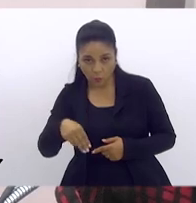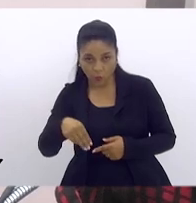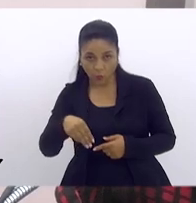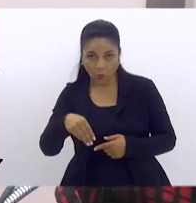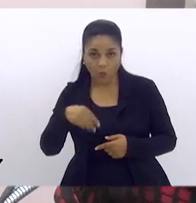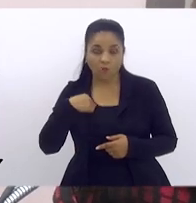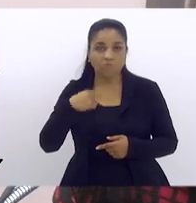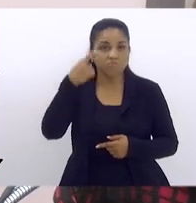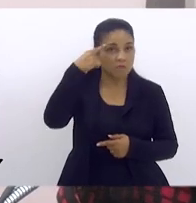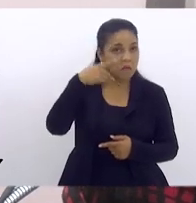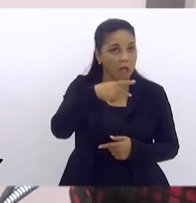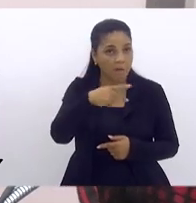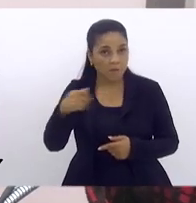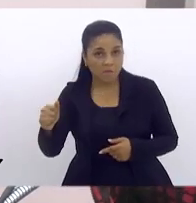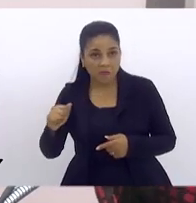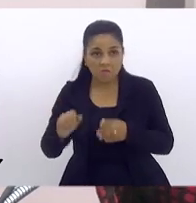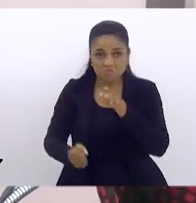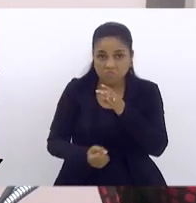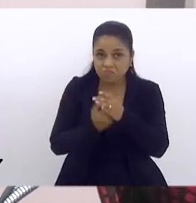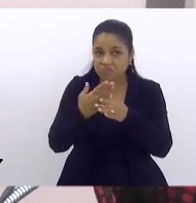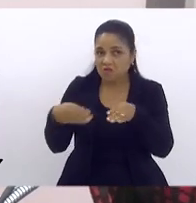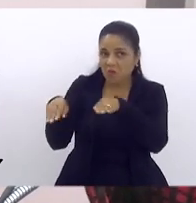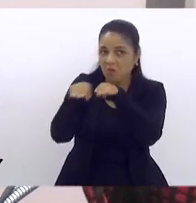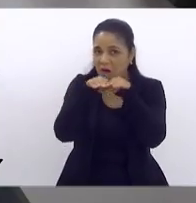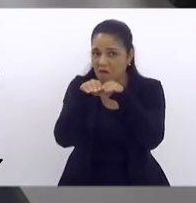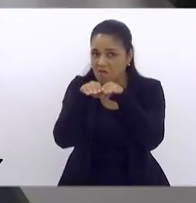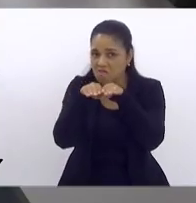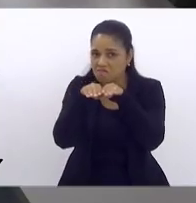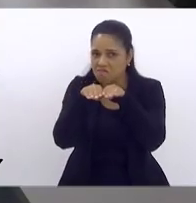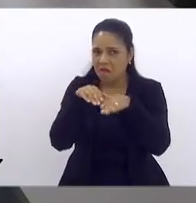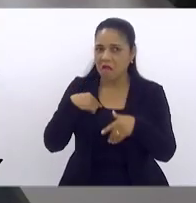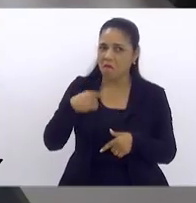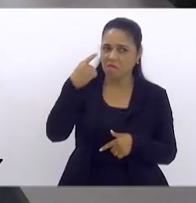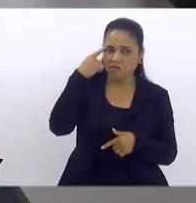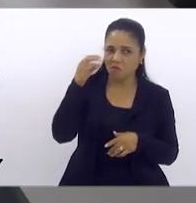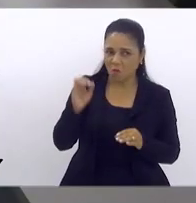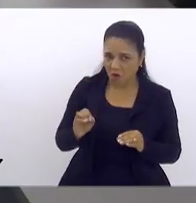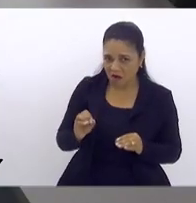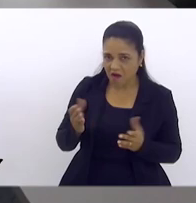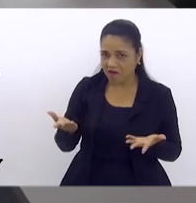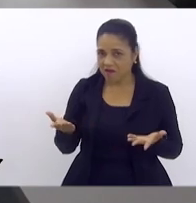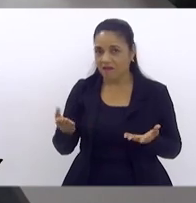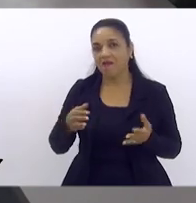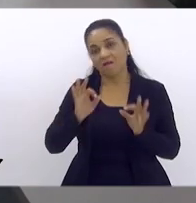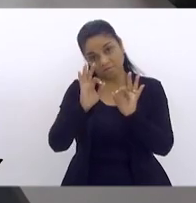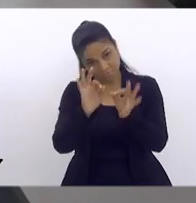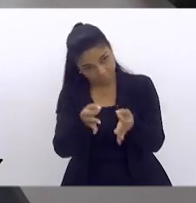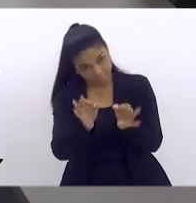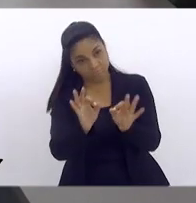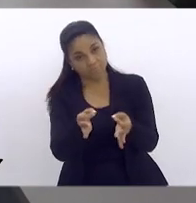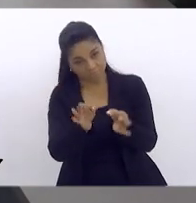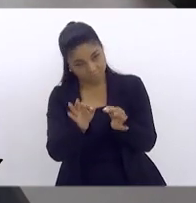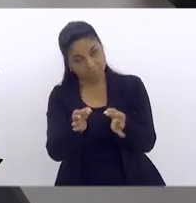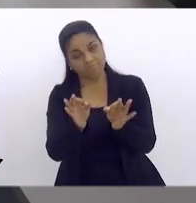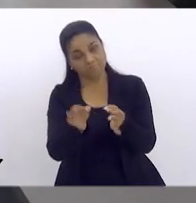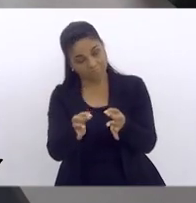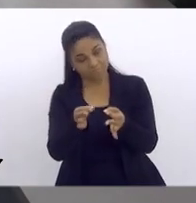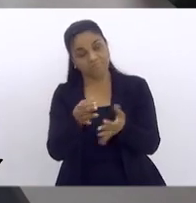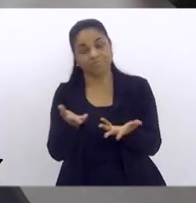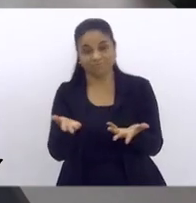iguais nunca faz nada sem pensar Exatamente exatamente É isso que eu tô falando é